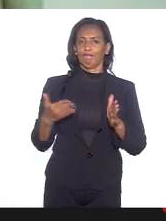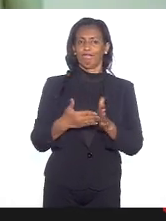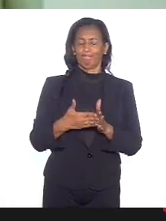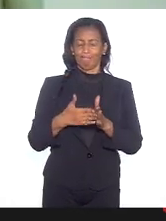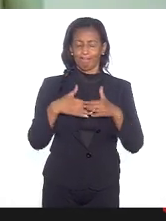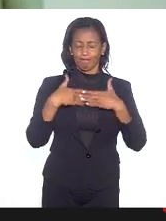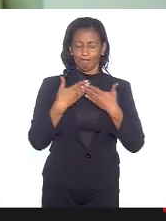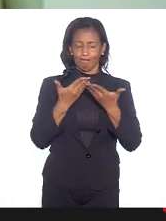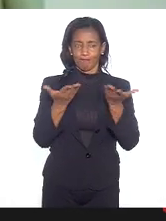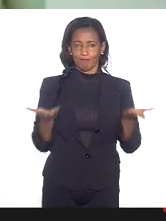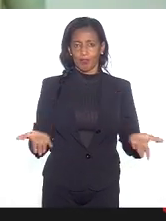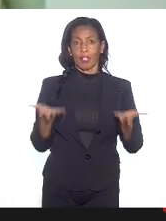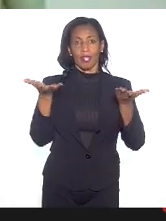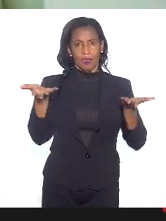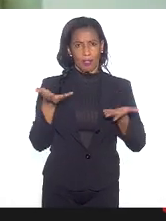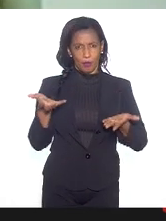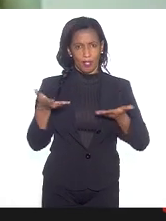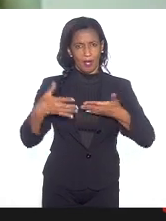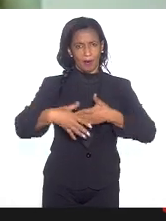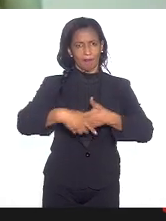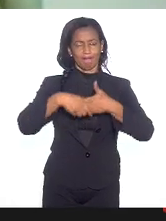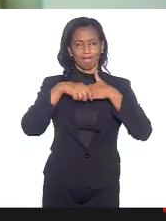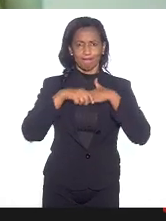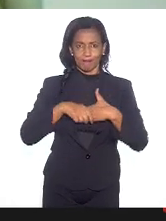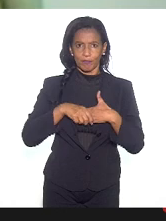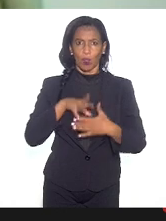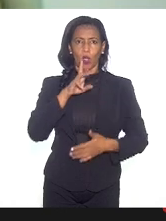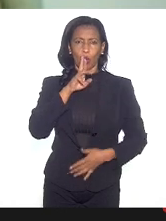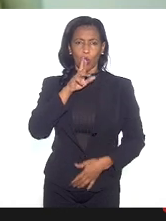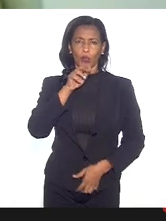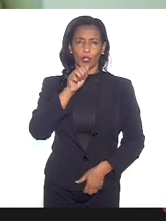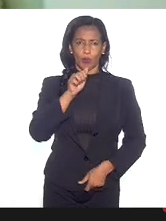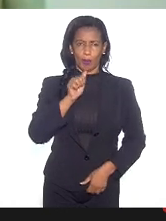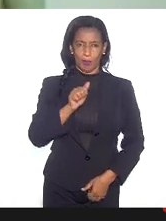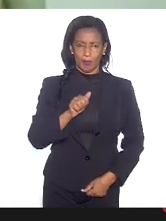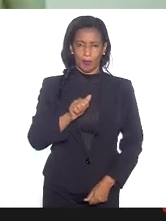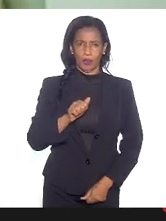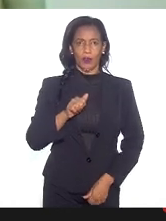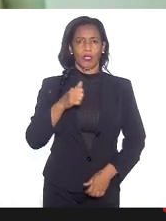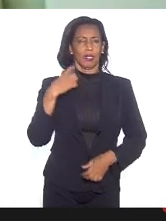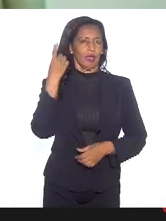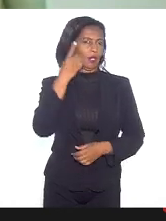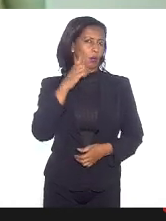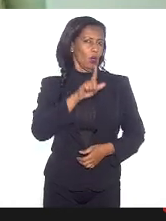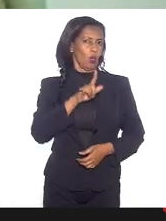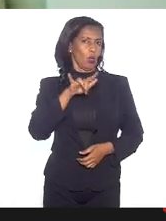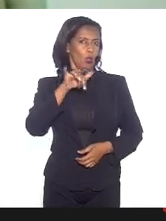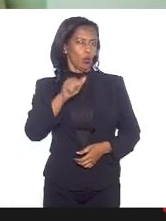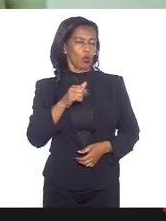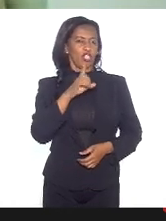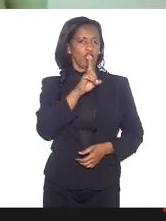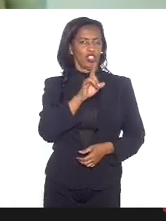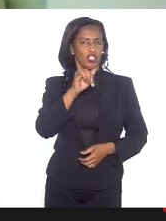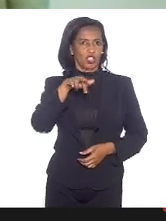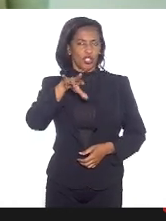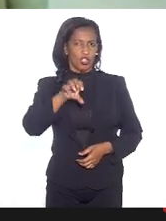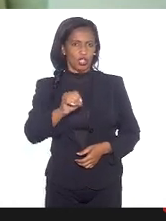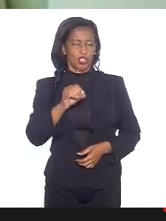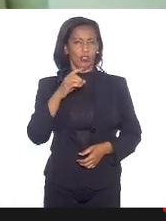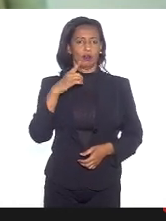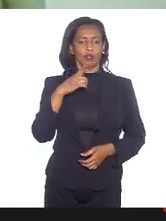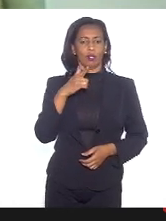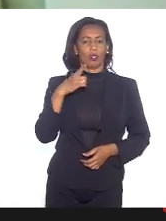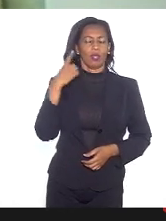mais uma vez, cumprimentar o nosso presidente, deputado Rodrigo Amorim, deputado Luiz Martins, deputado Marcelo Dino, deputado